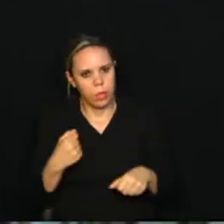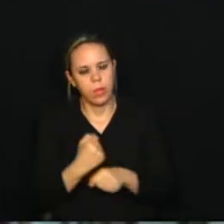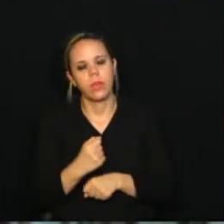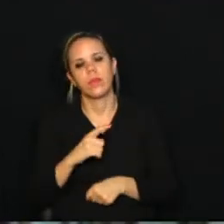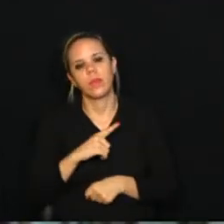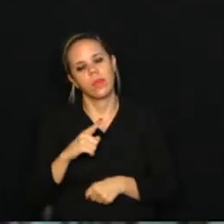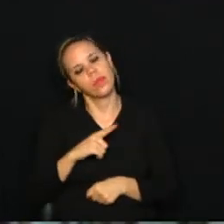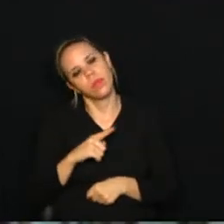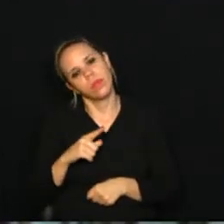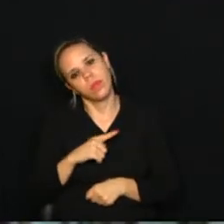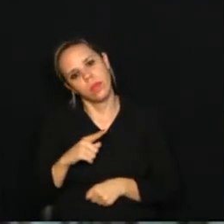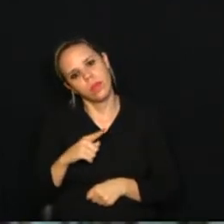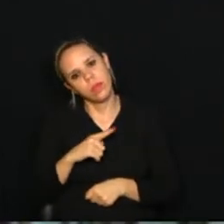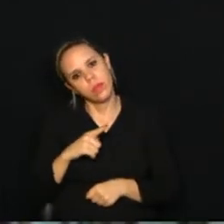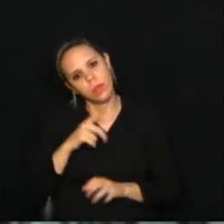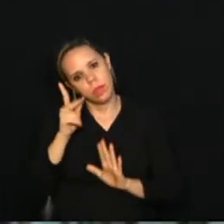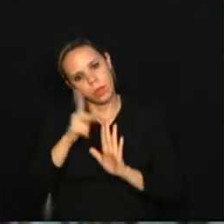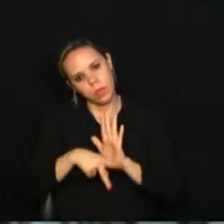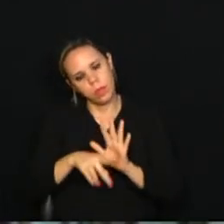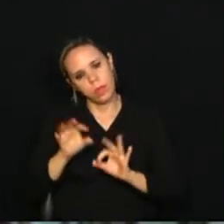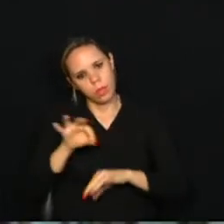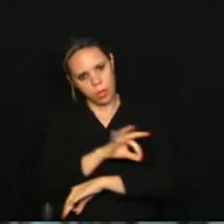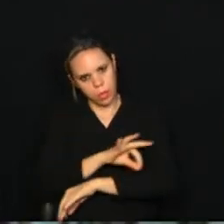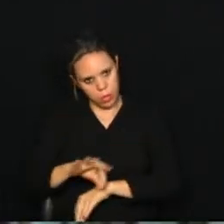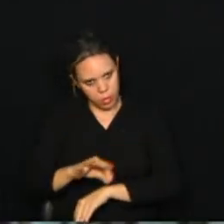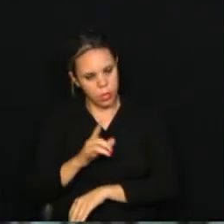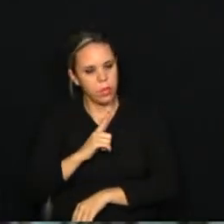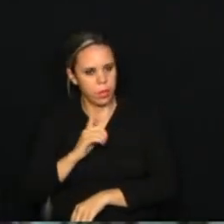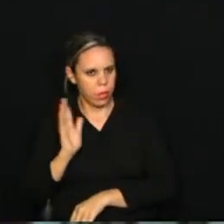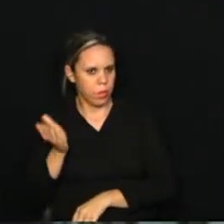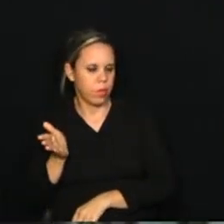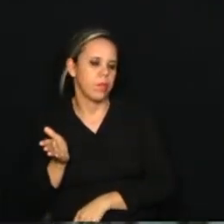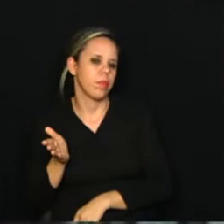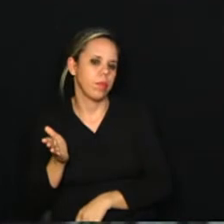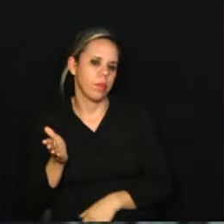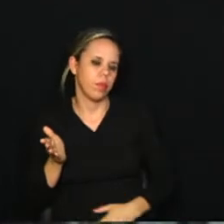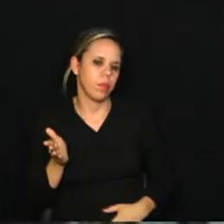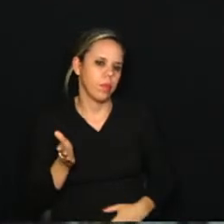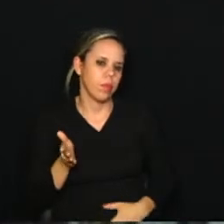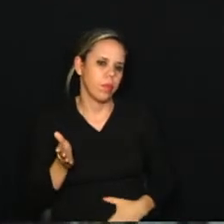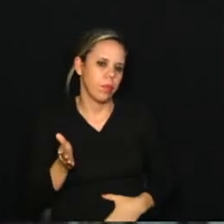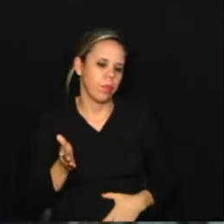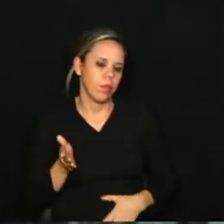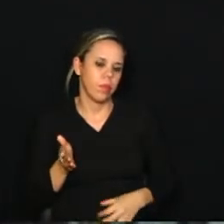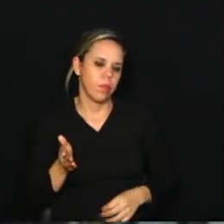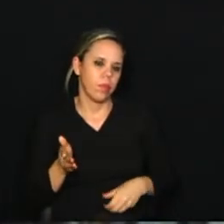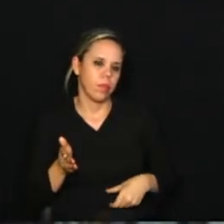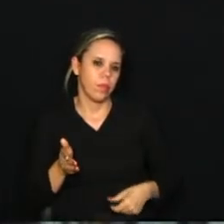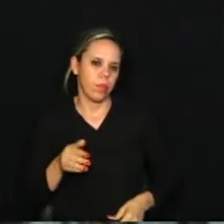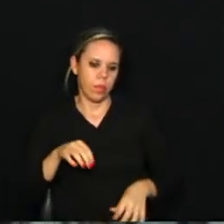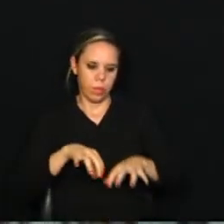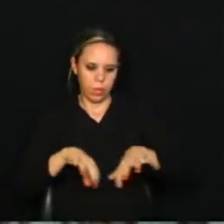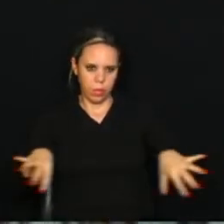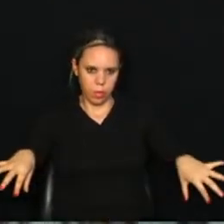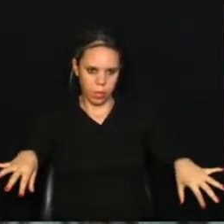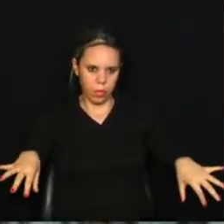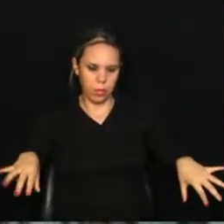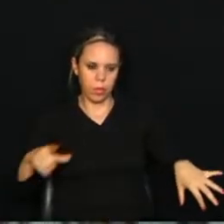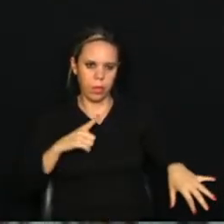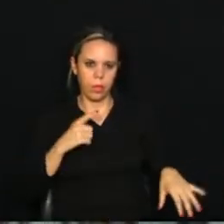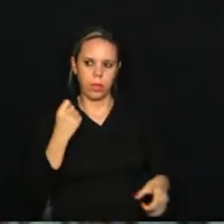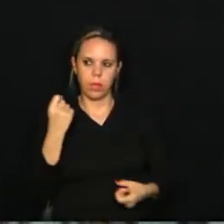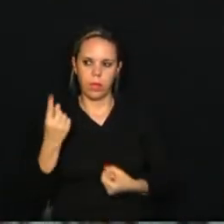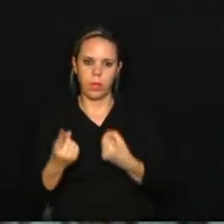temos o projeto arquitetônico e aí ela se divide em blocos. Tem